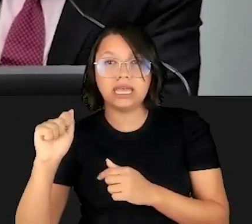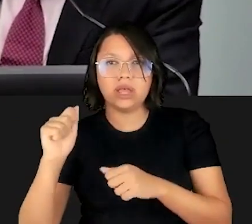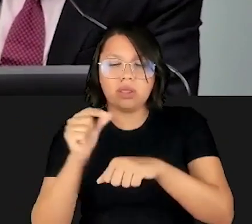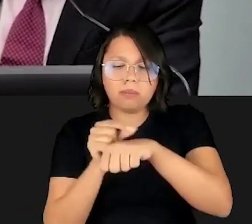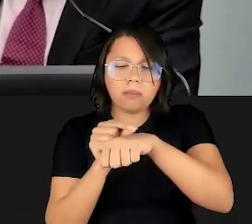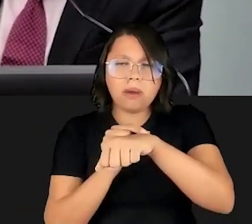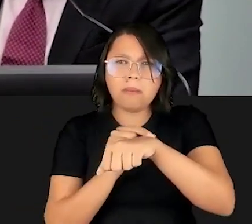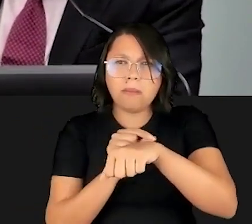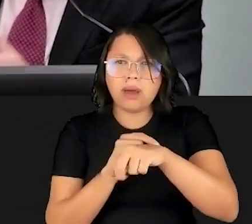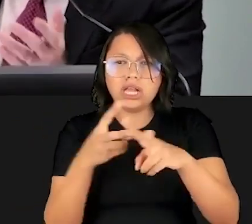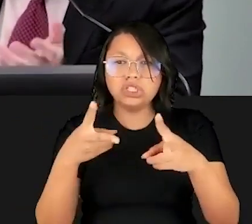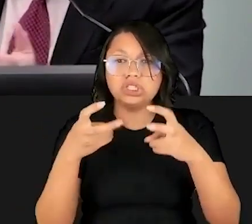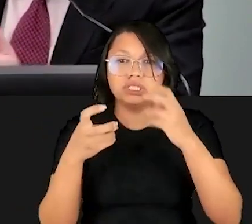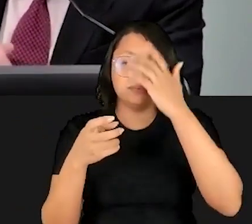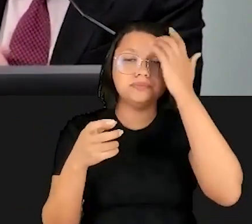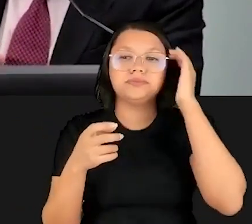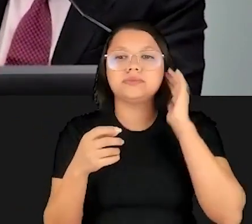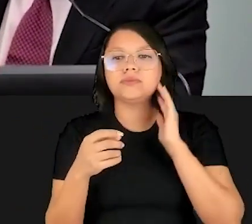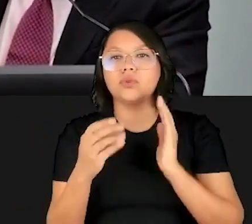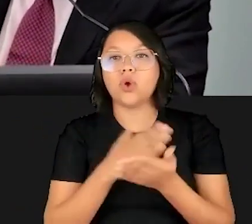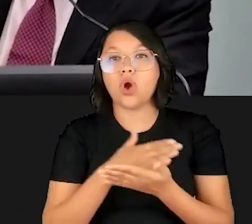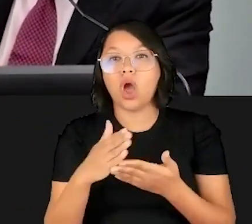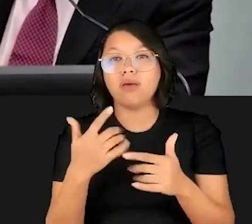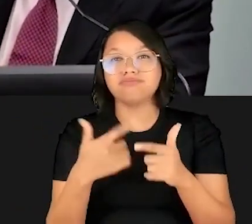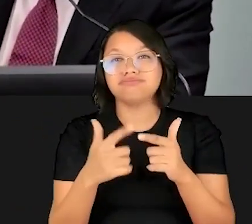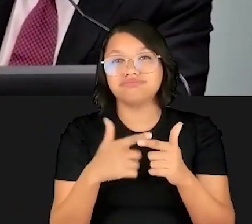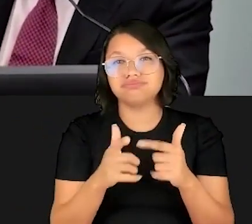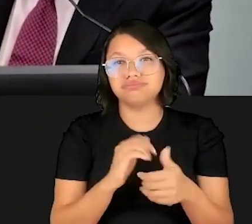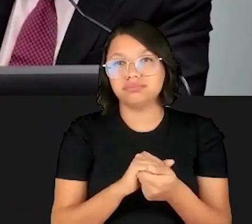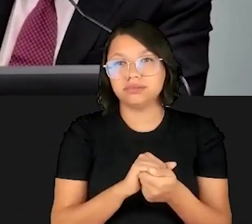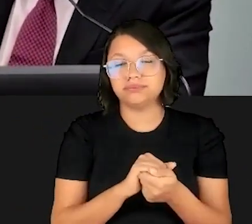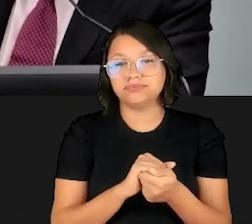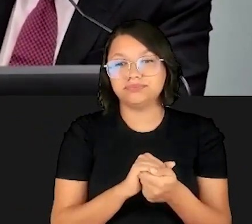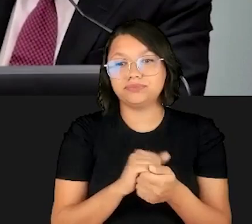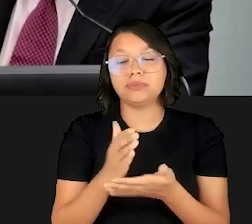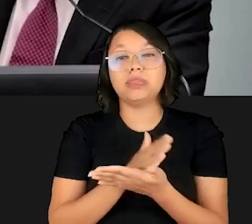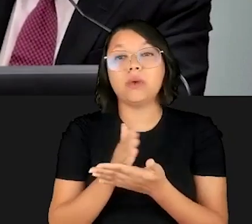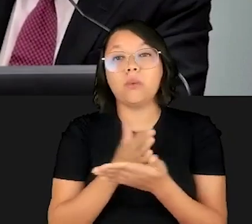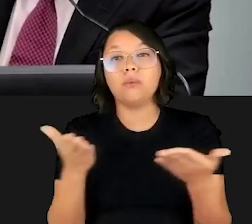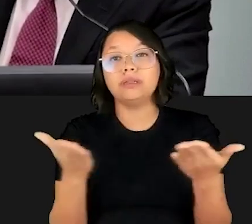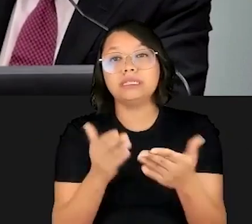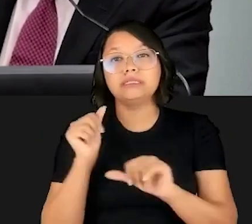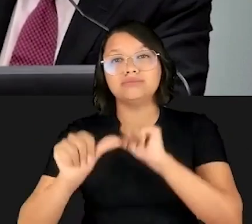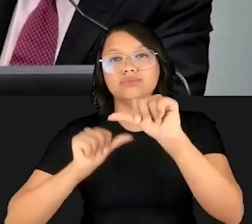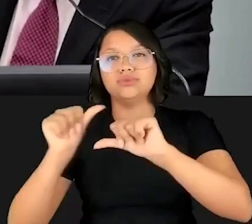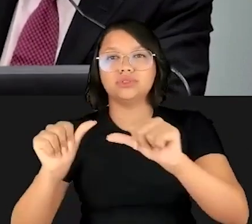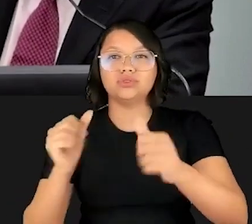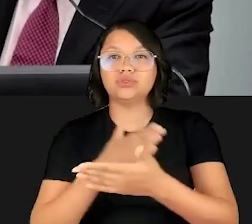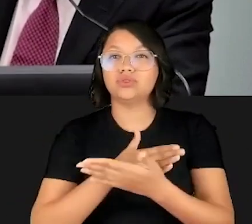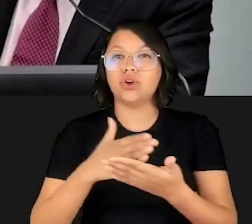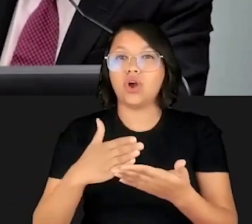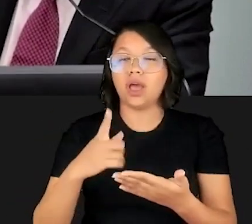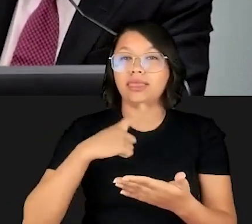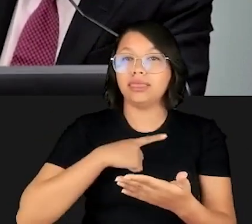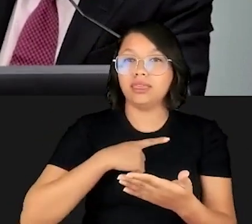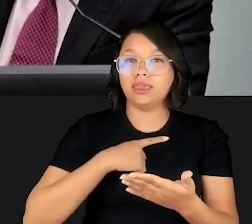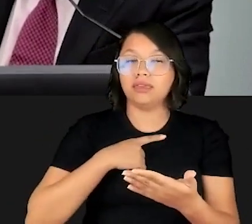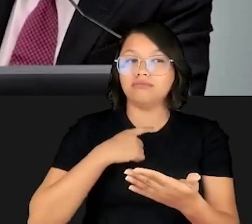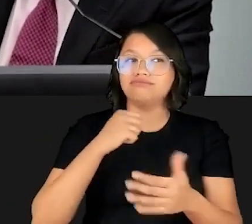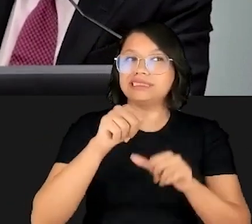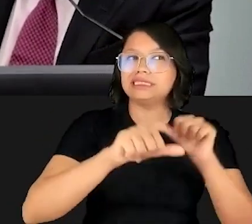eu estou mostrando no slide, eu não vou citar uma a uma, mas algumas destas modificações podem criar uma